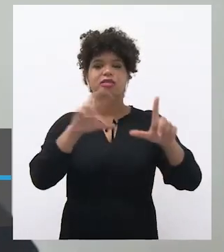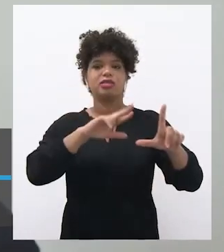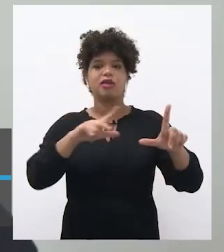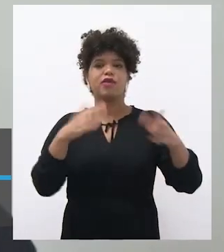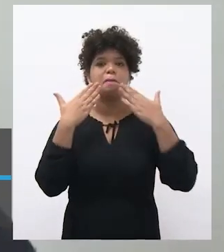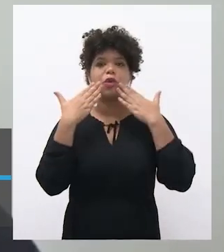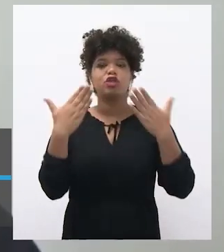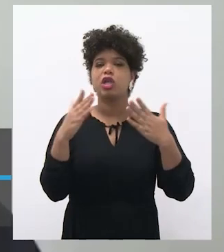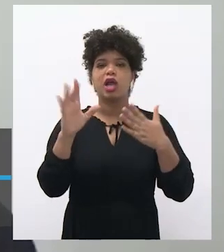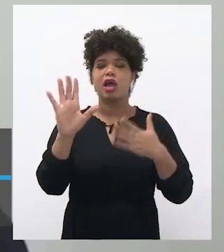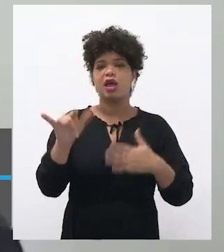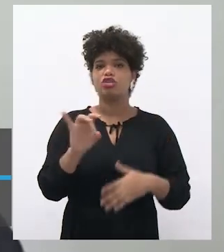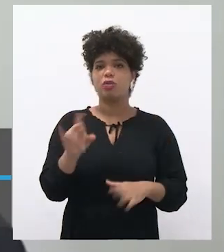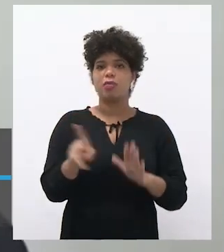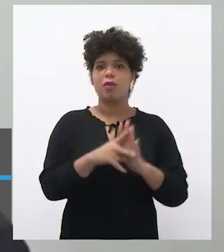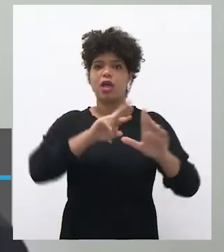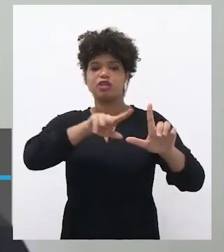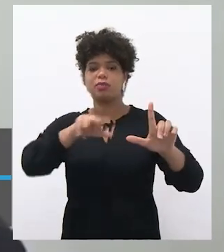Esse é um crime que